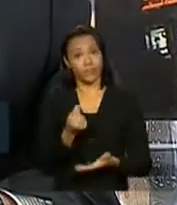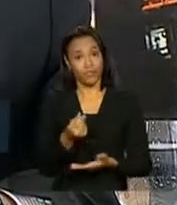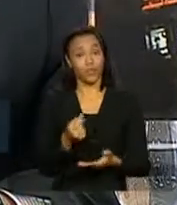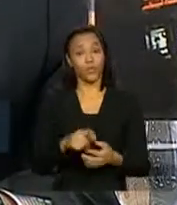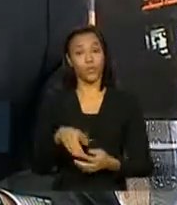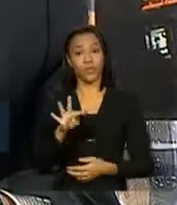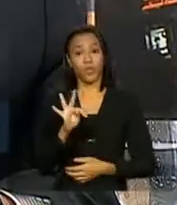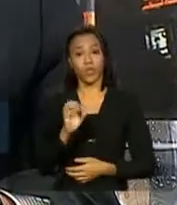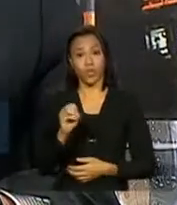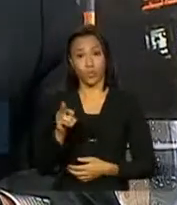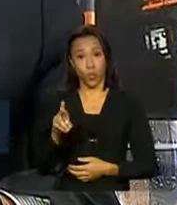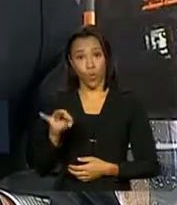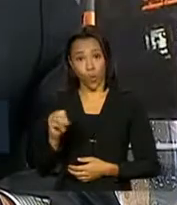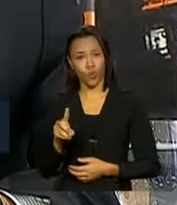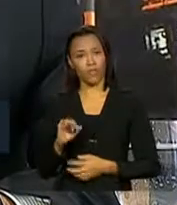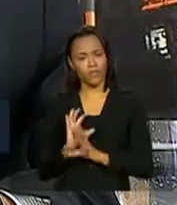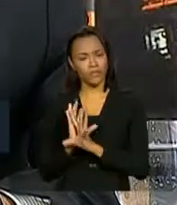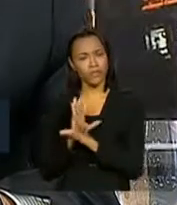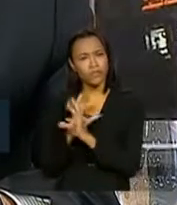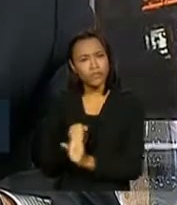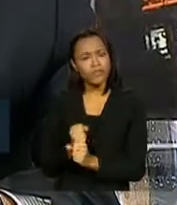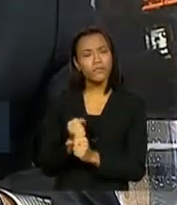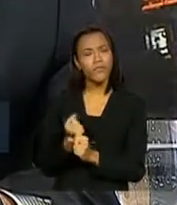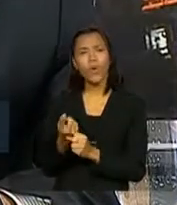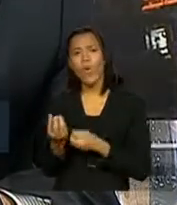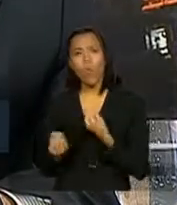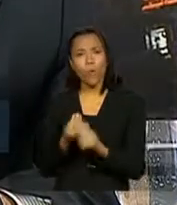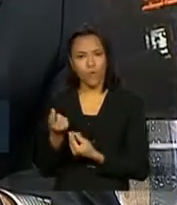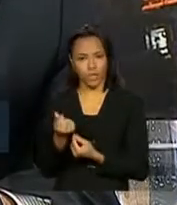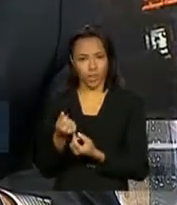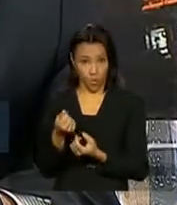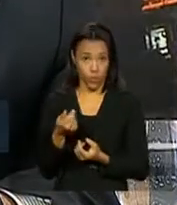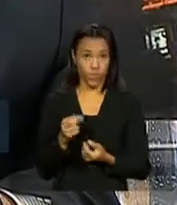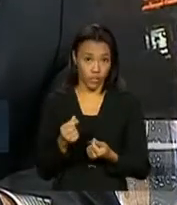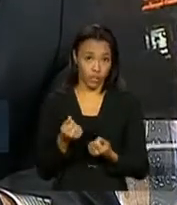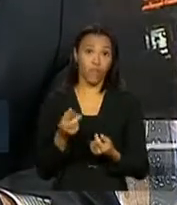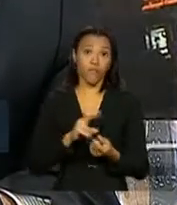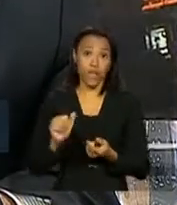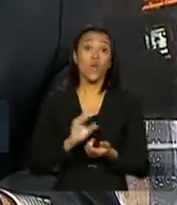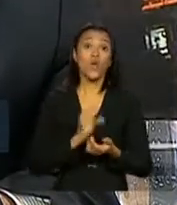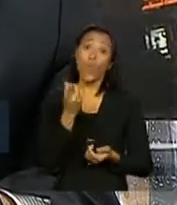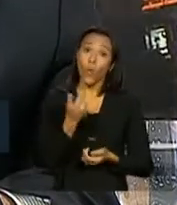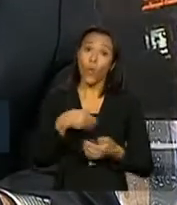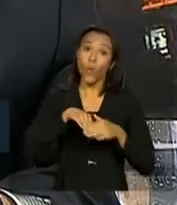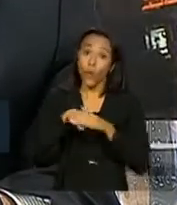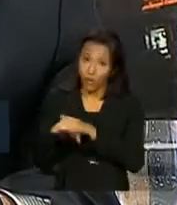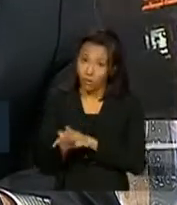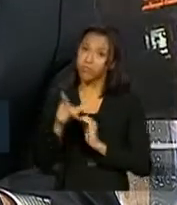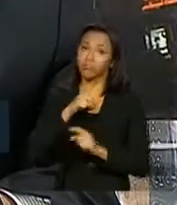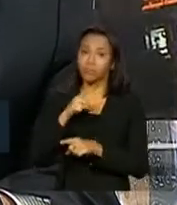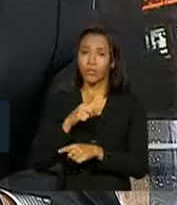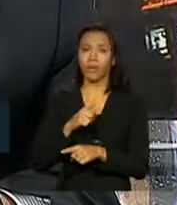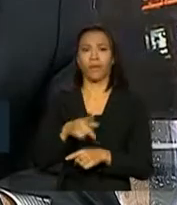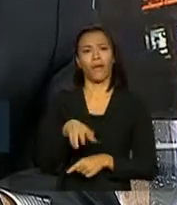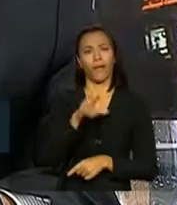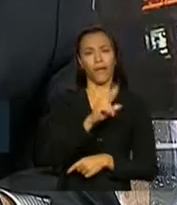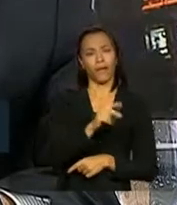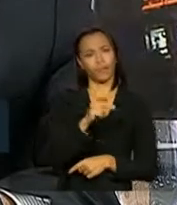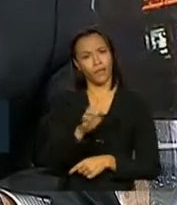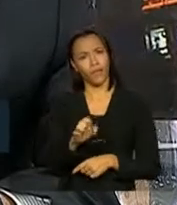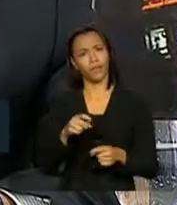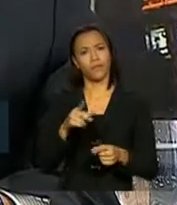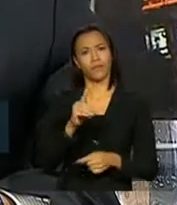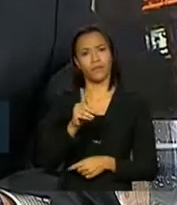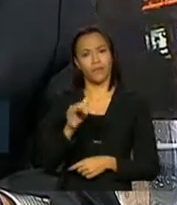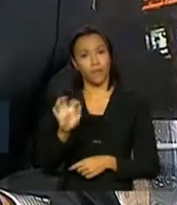Tesouro está fazendo todo esse fechamento, fechando essa conta, e ao longo do tempo, com recursos que continua tendo ainda, de RGR, da CDE, de